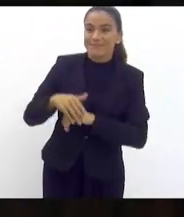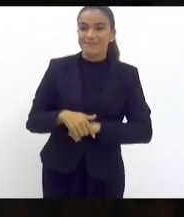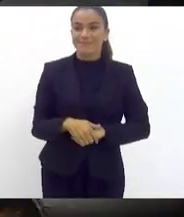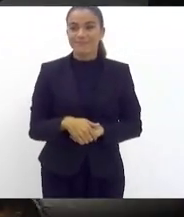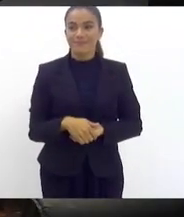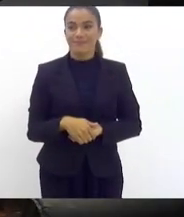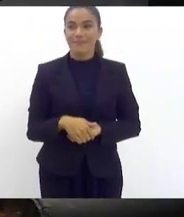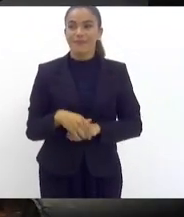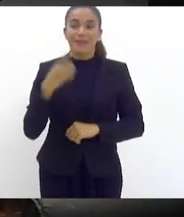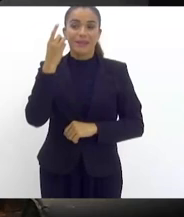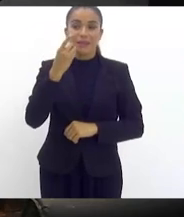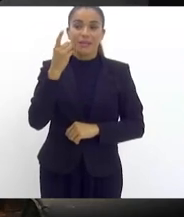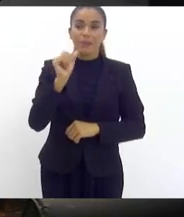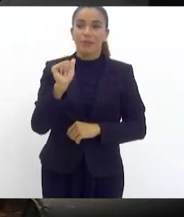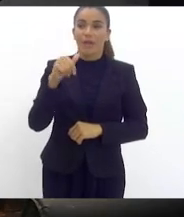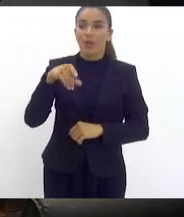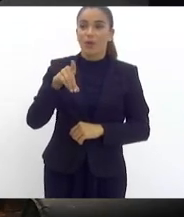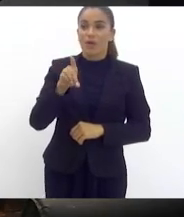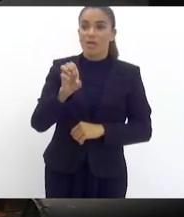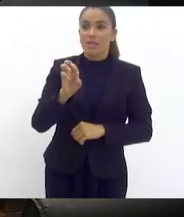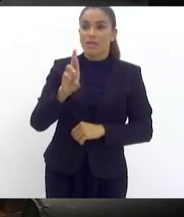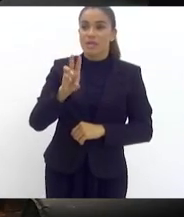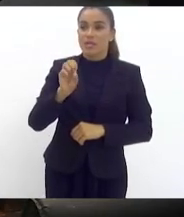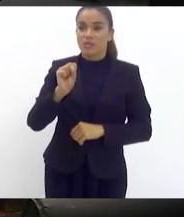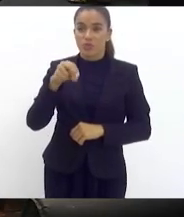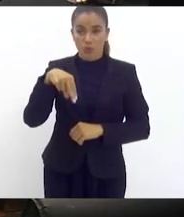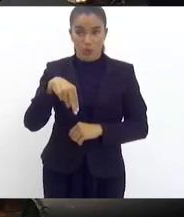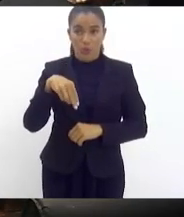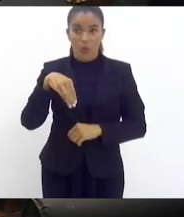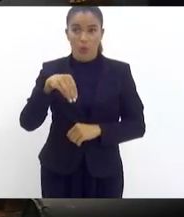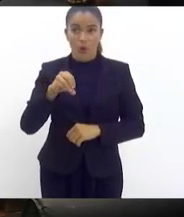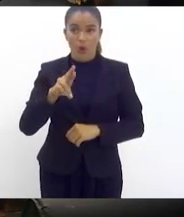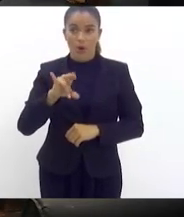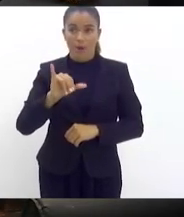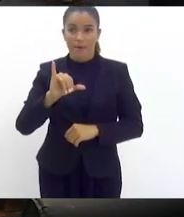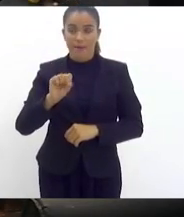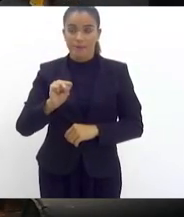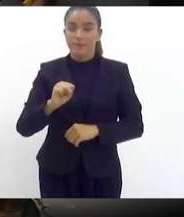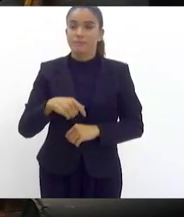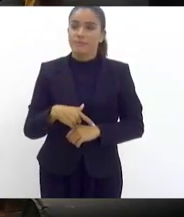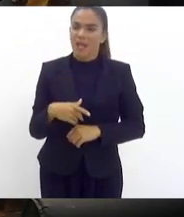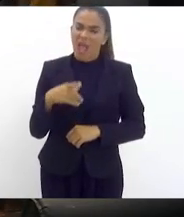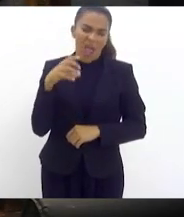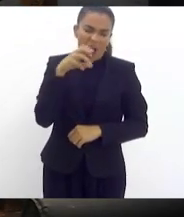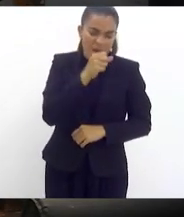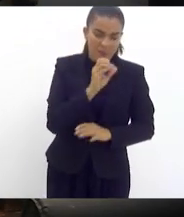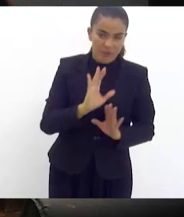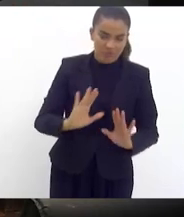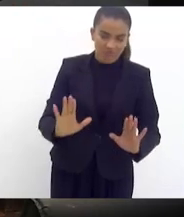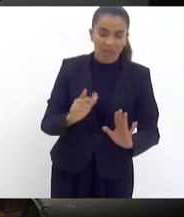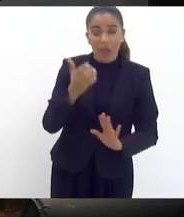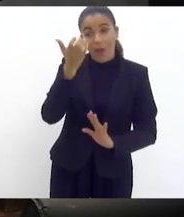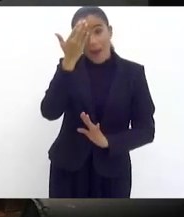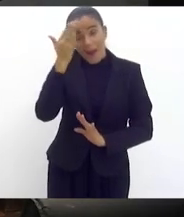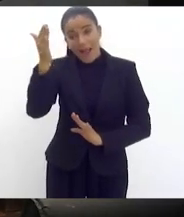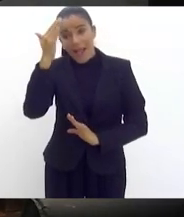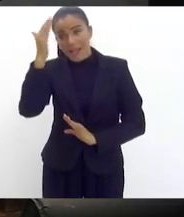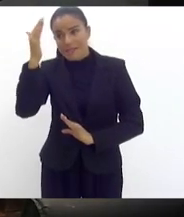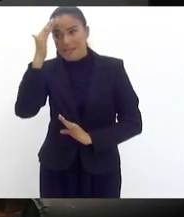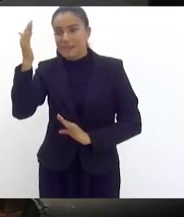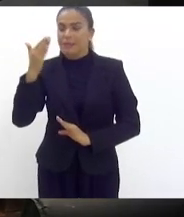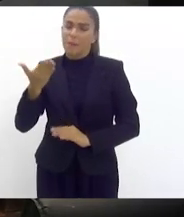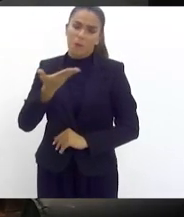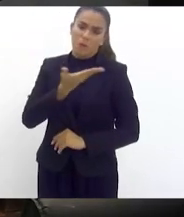Moraes. Senhora presidente, boa tarde. É jogo rápido aqui. Quero agradecer aos meus